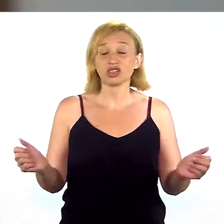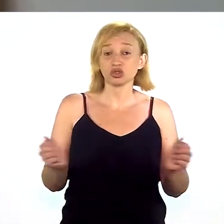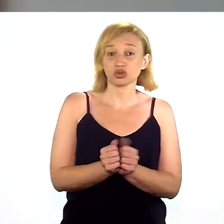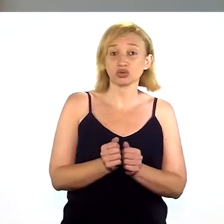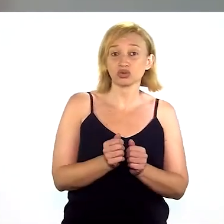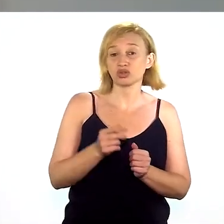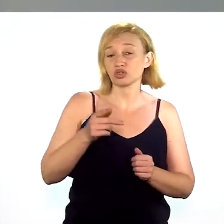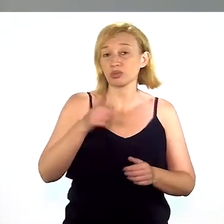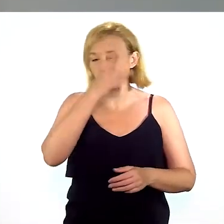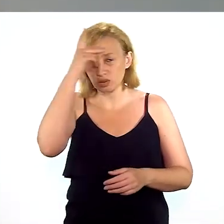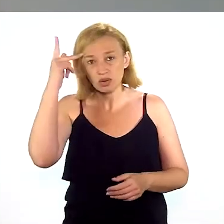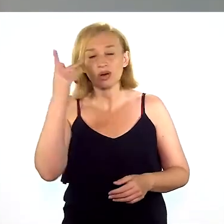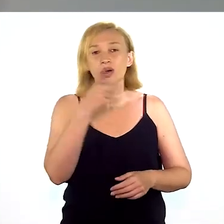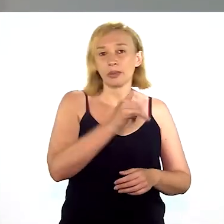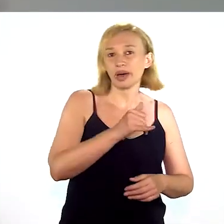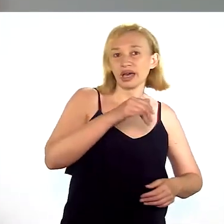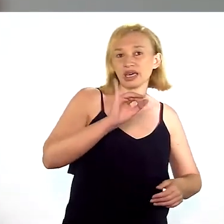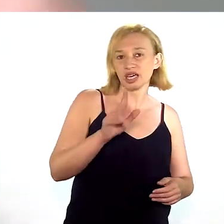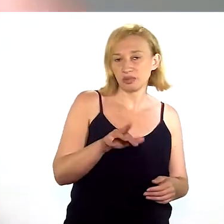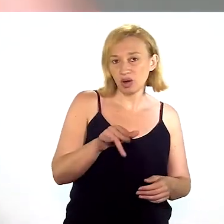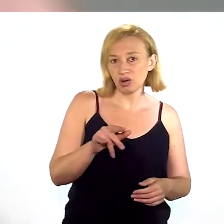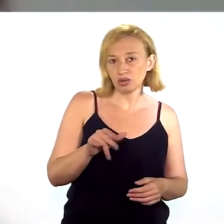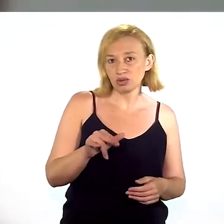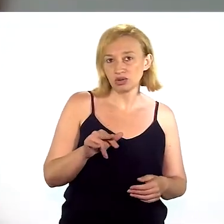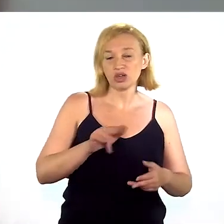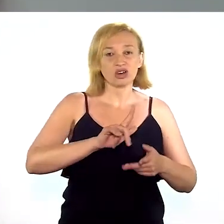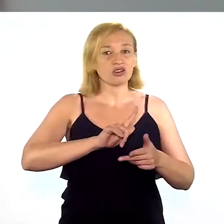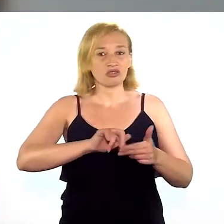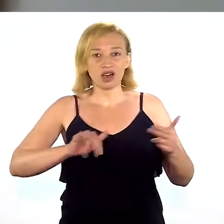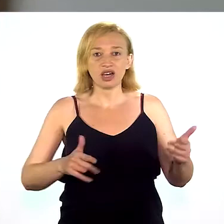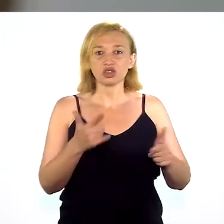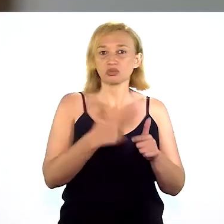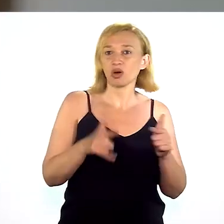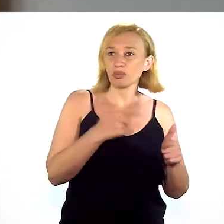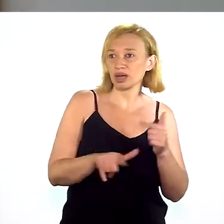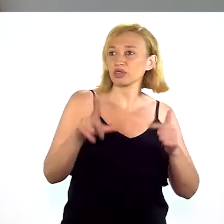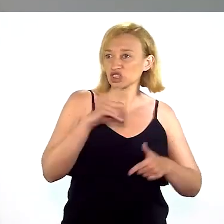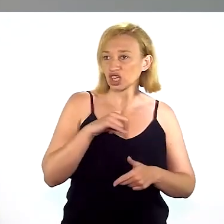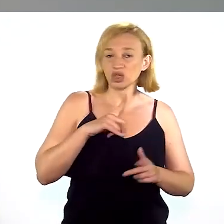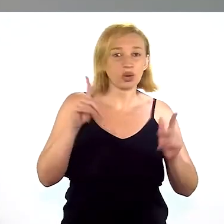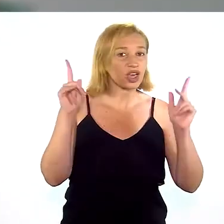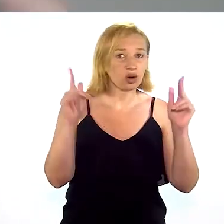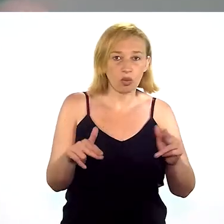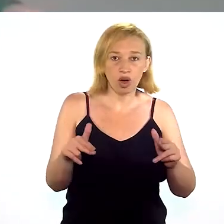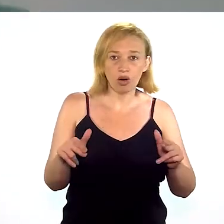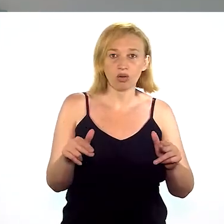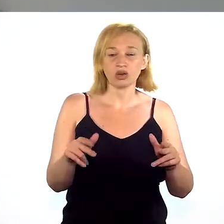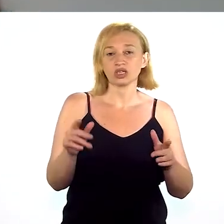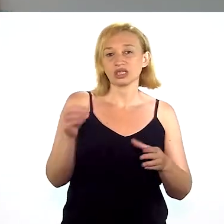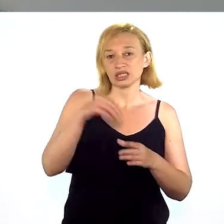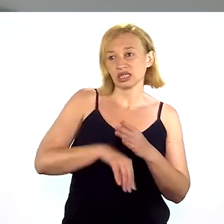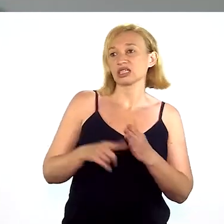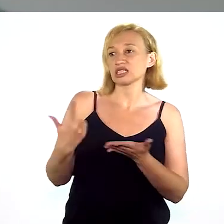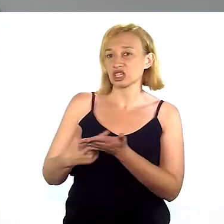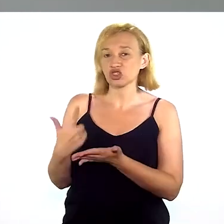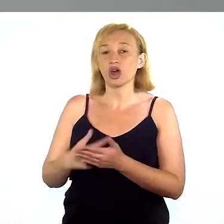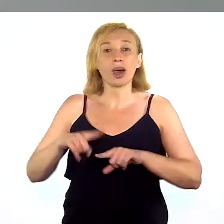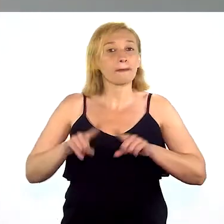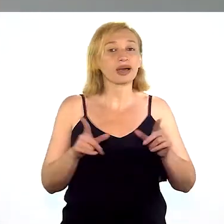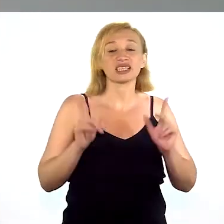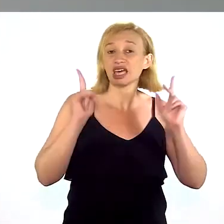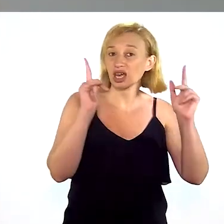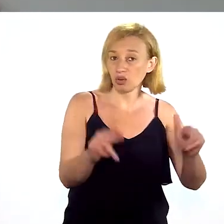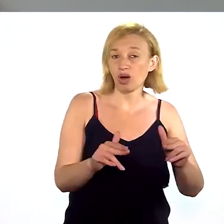muitos momentos, está cercada de pessoas, pelos pais e pelos irmãos, ela passa por muitos problemas, ela não é os mesmos problemas que a Kia